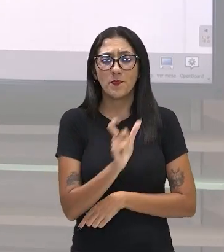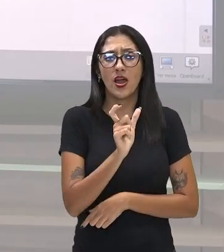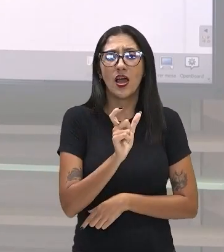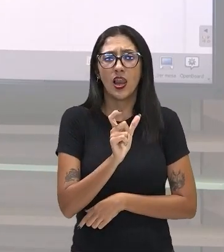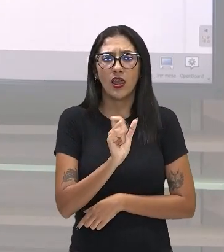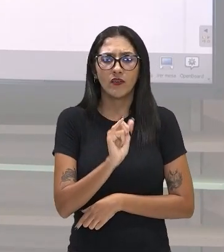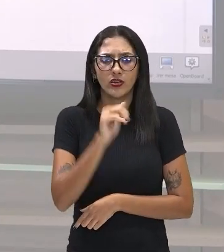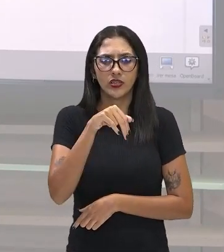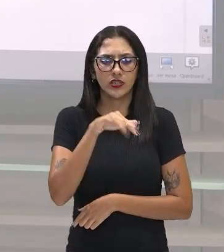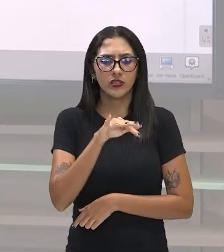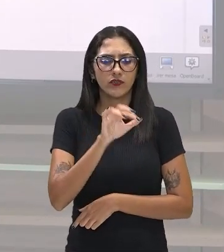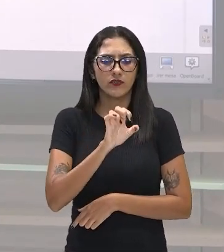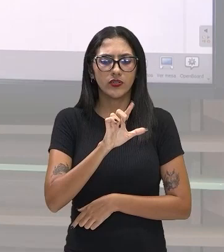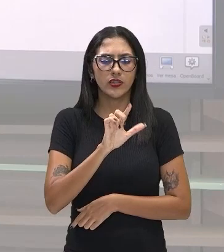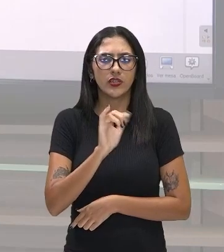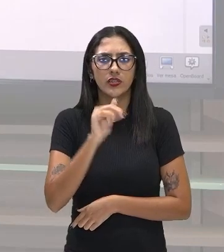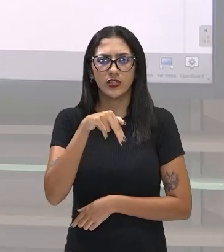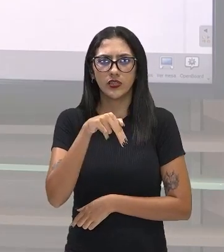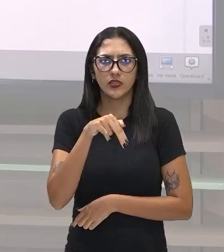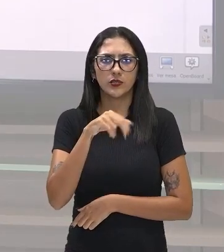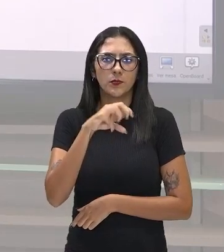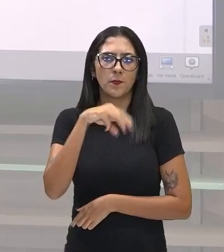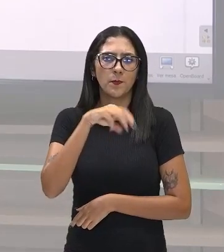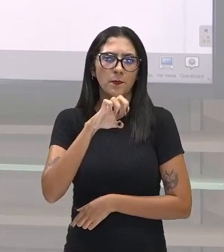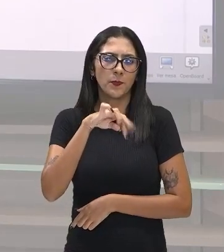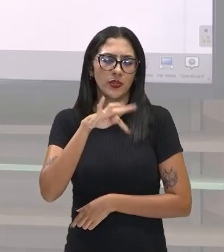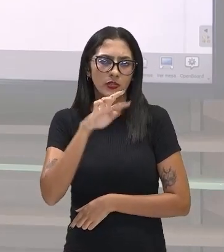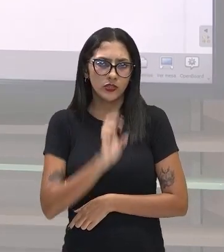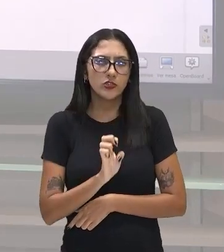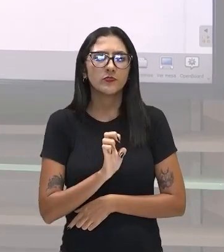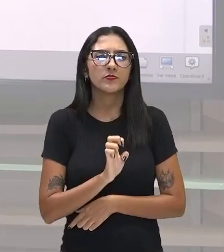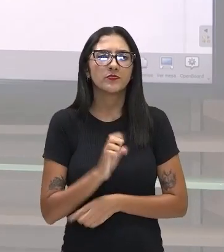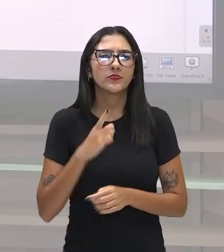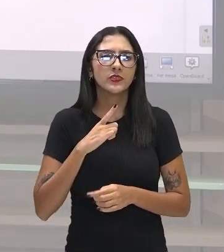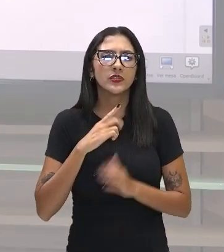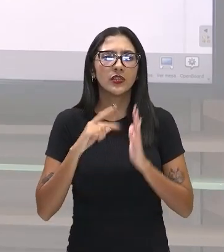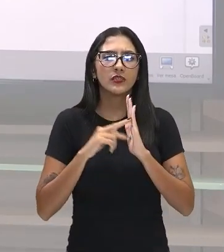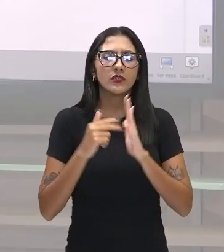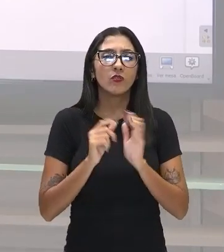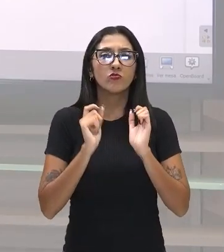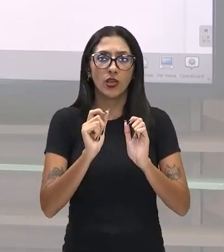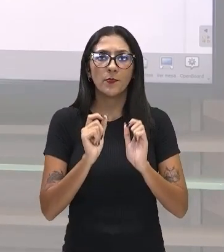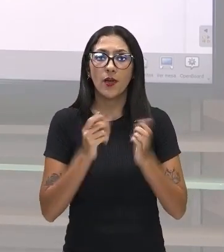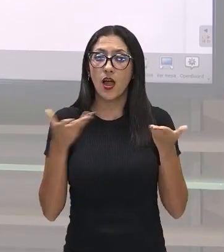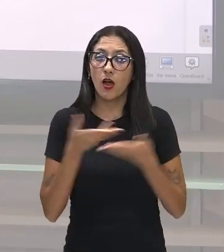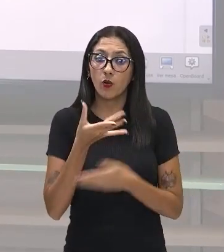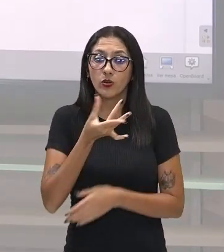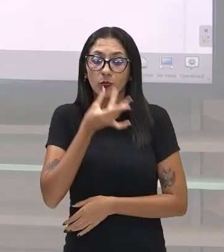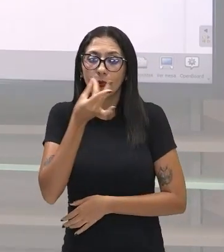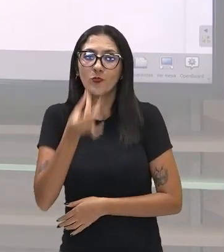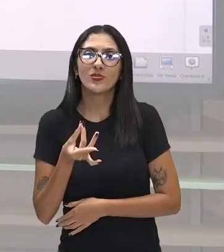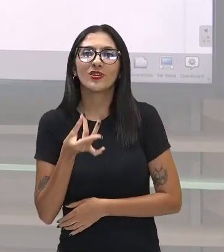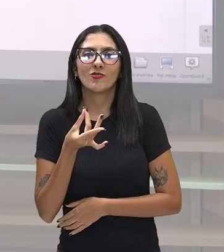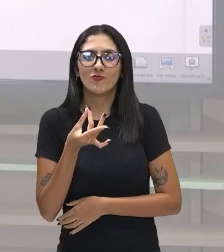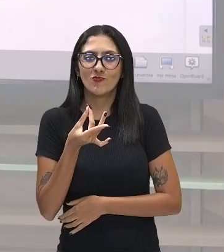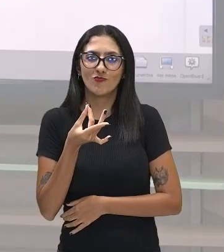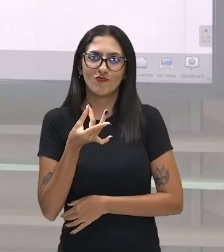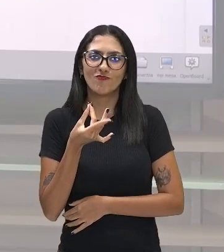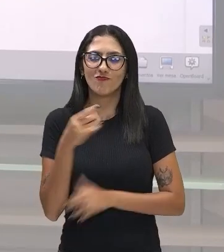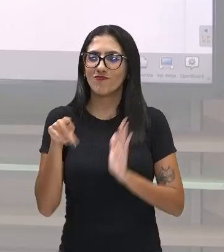infelizmente faleceu muito cedo. Aqui eu tenho a opinião do autor desse